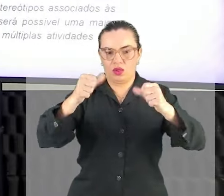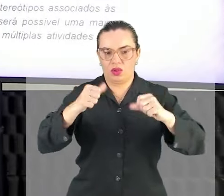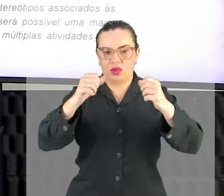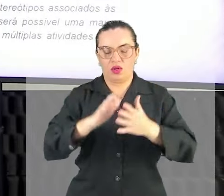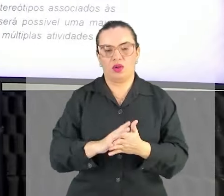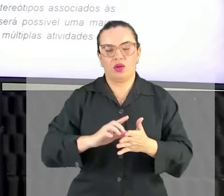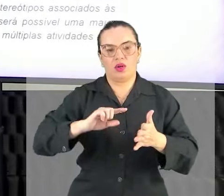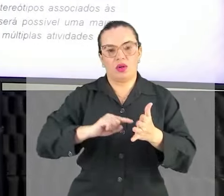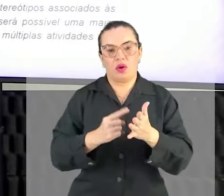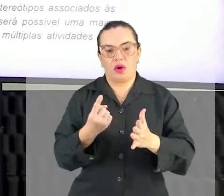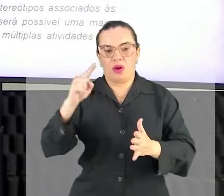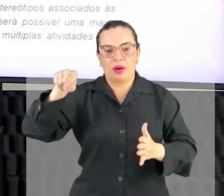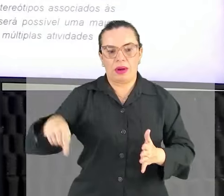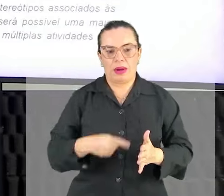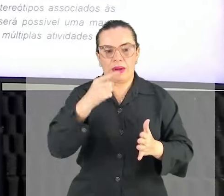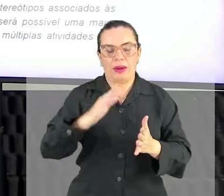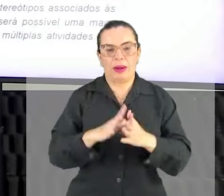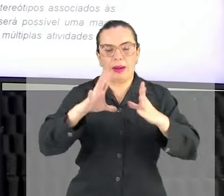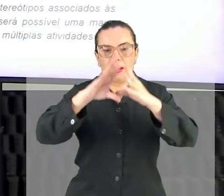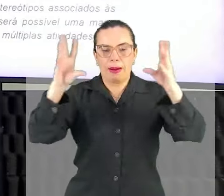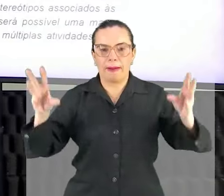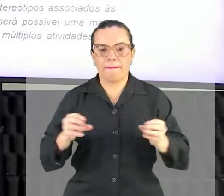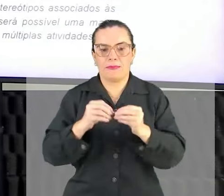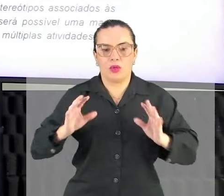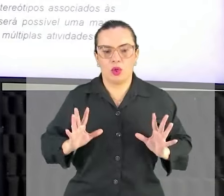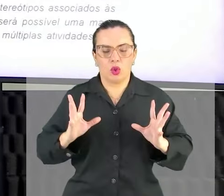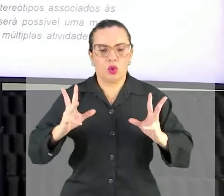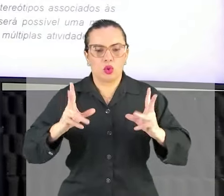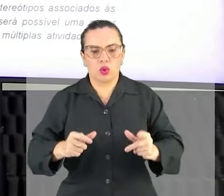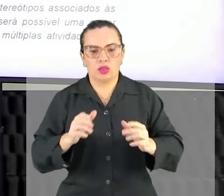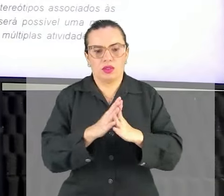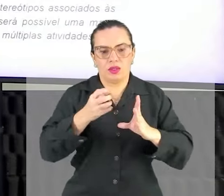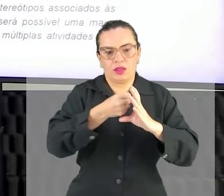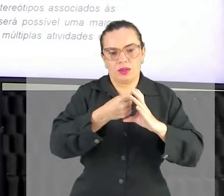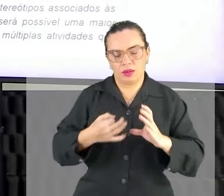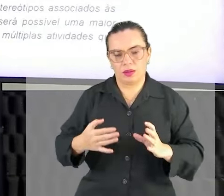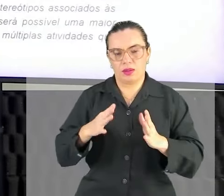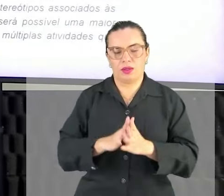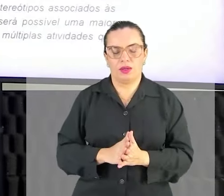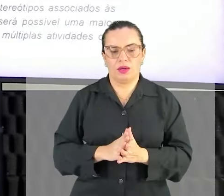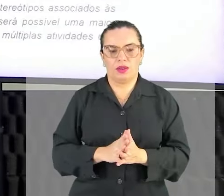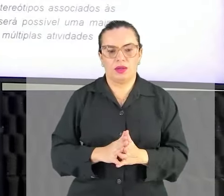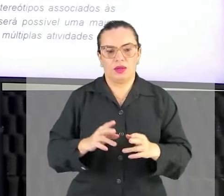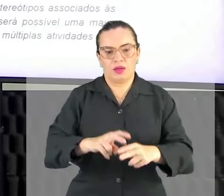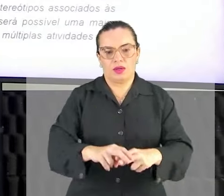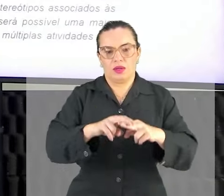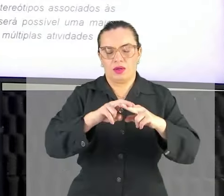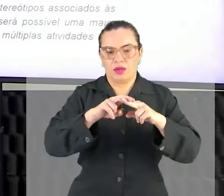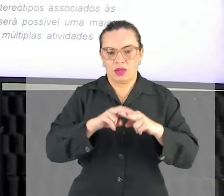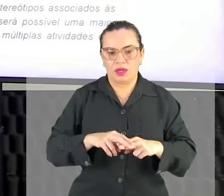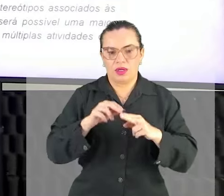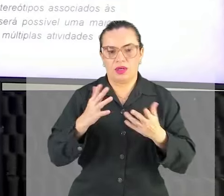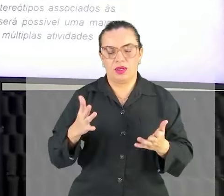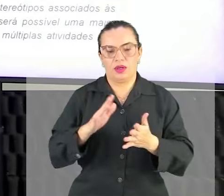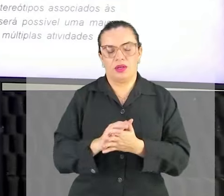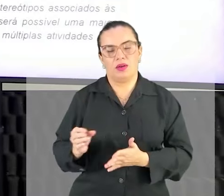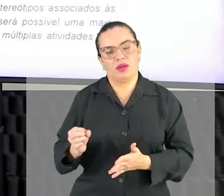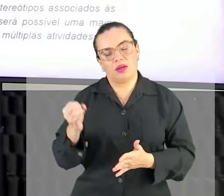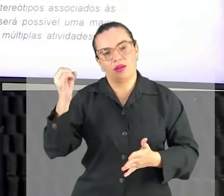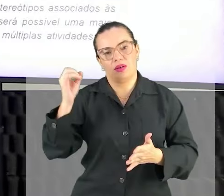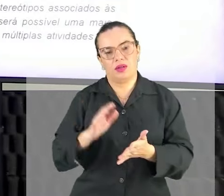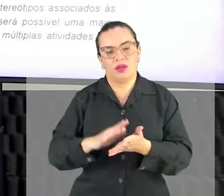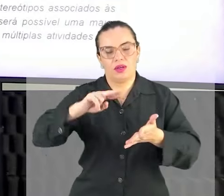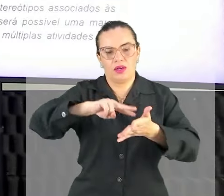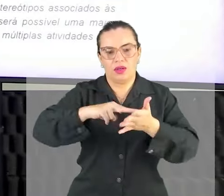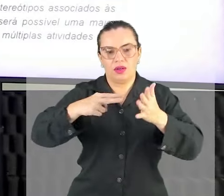e a gente vai para a conclusão agora que a gente precisa ter todos os elementos. Vamos lá. Portanto, é indubitável, a palavra